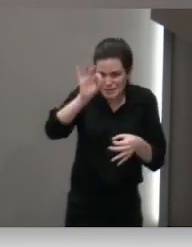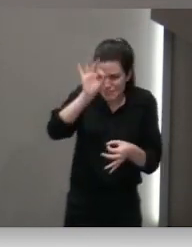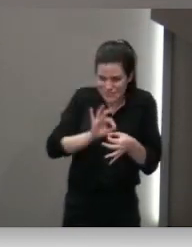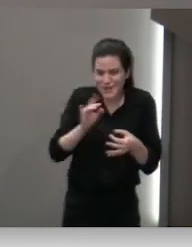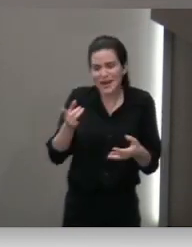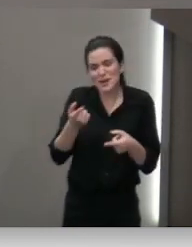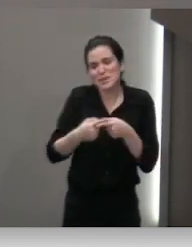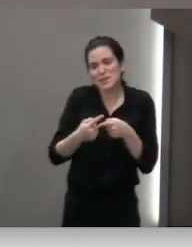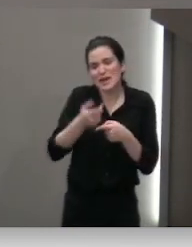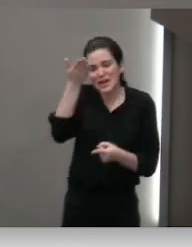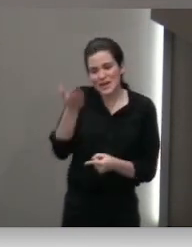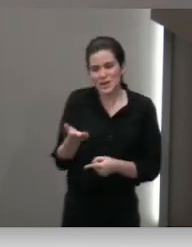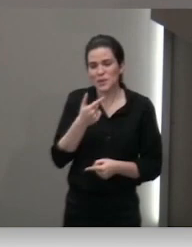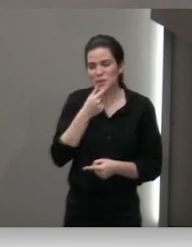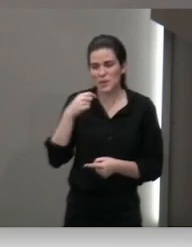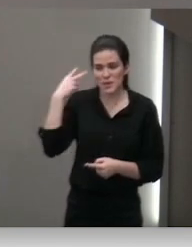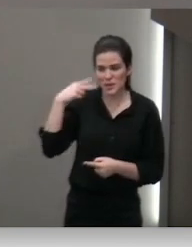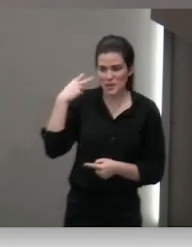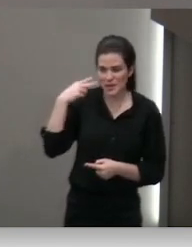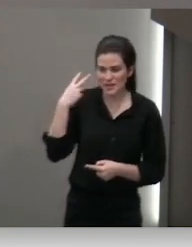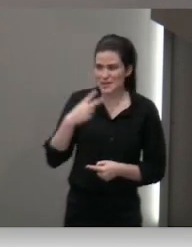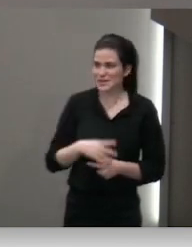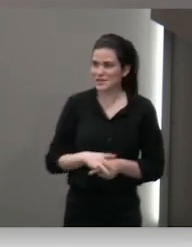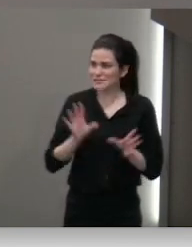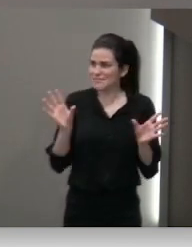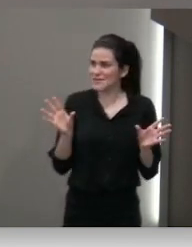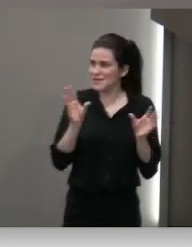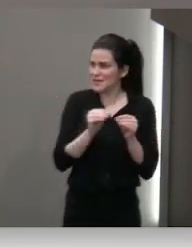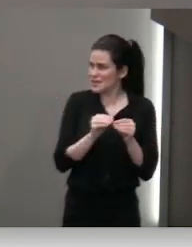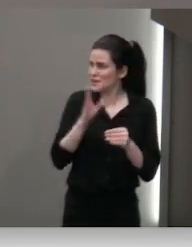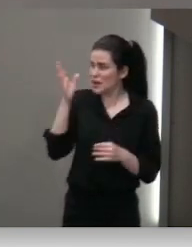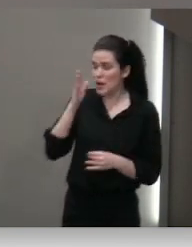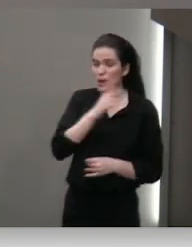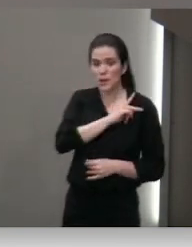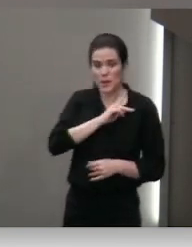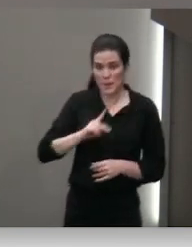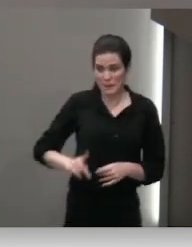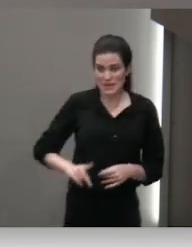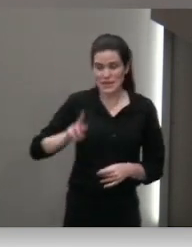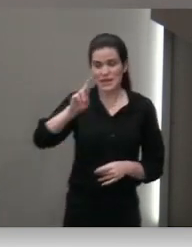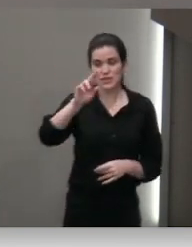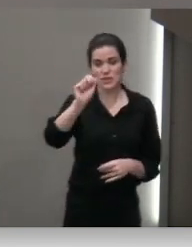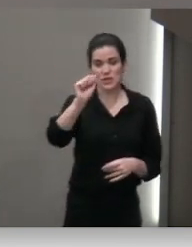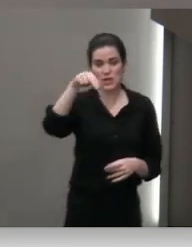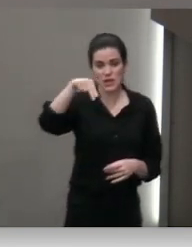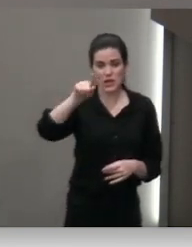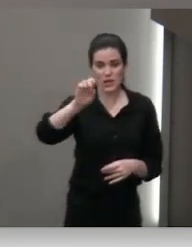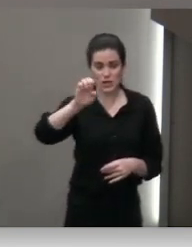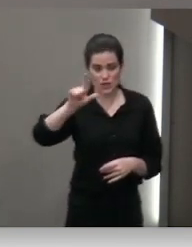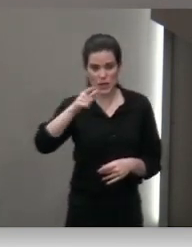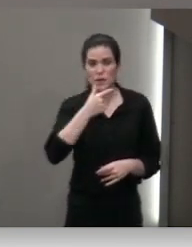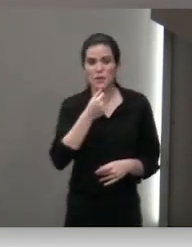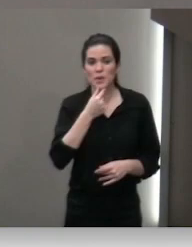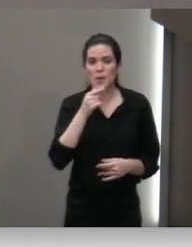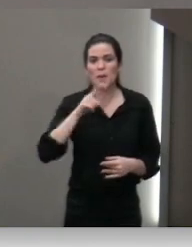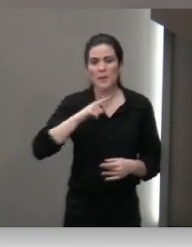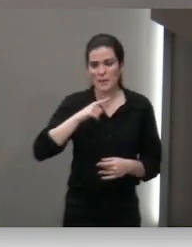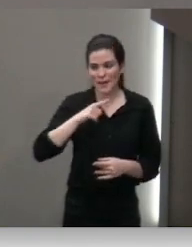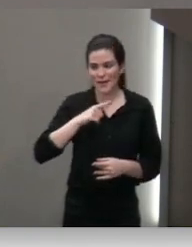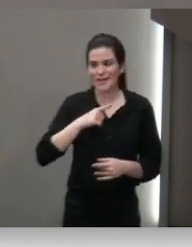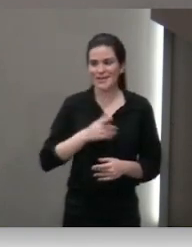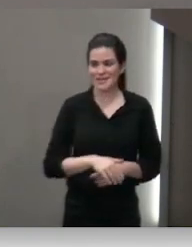aqui. Até quero começar com o nosso presidente Rangel, ver o que ele vai deixar uma mensagem para nós aqui.